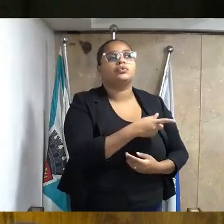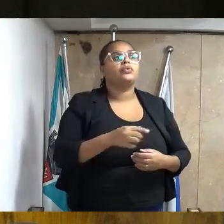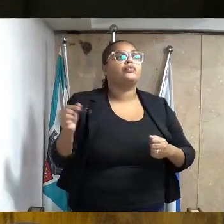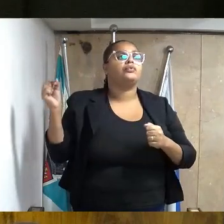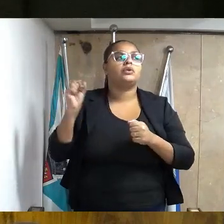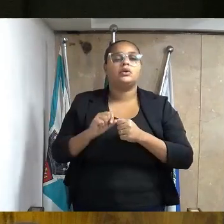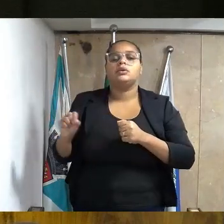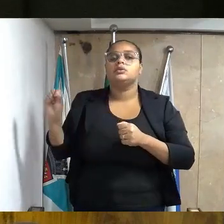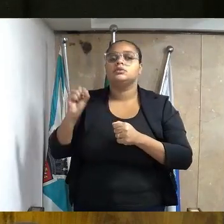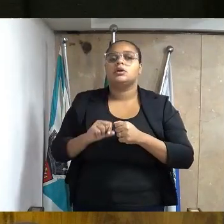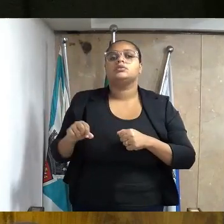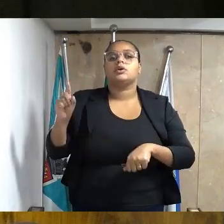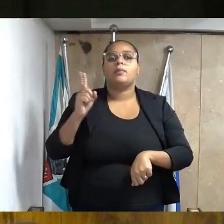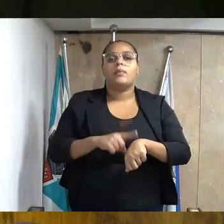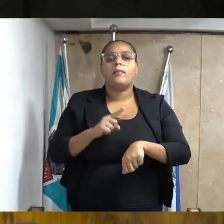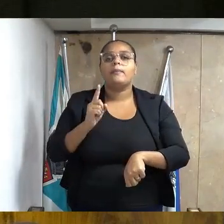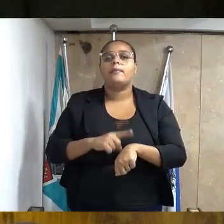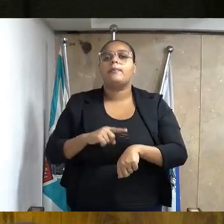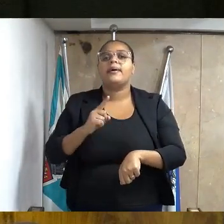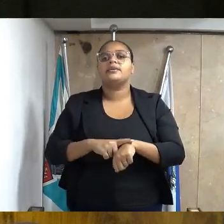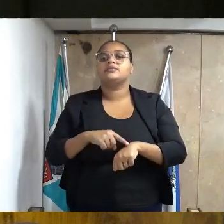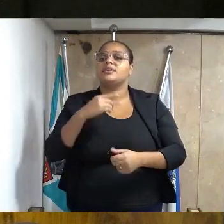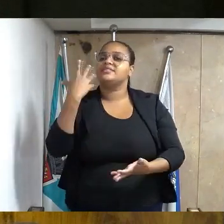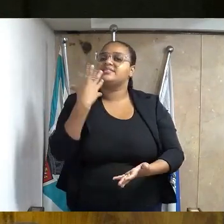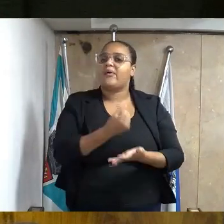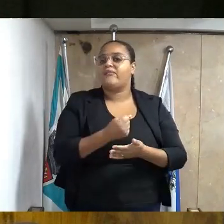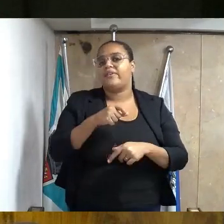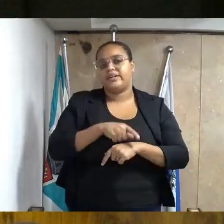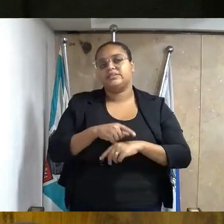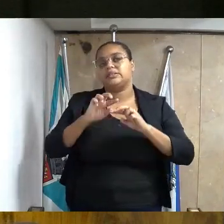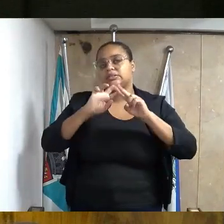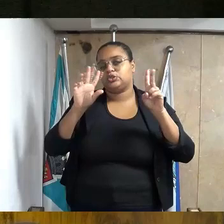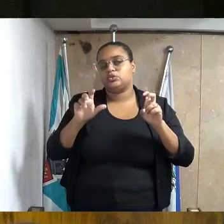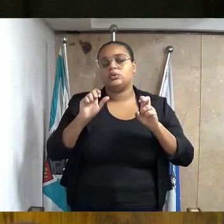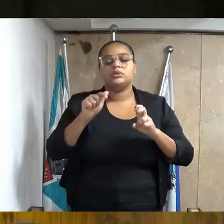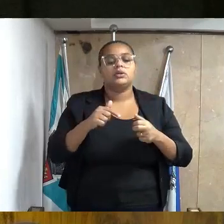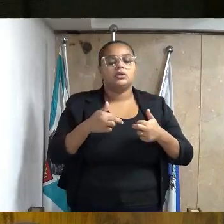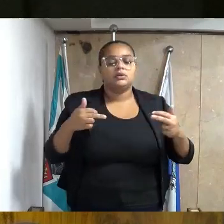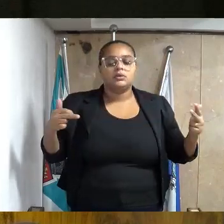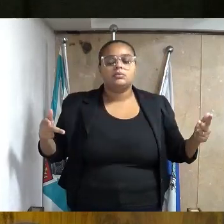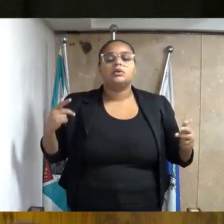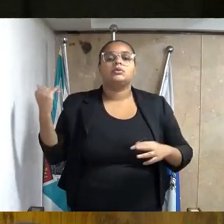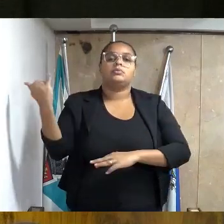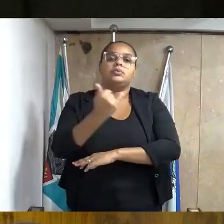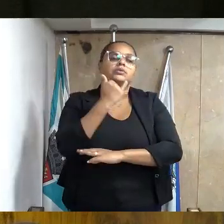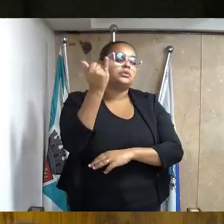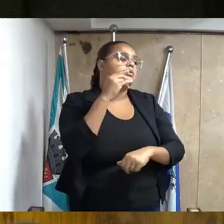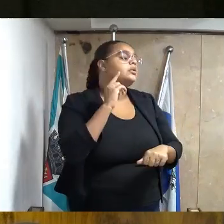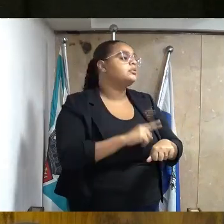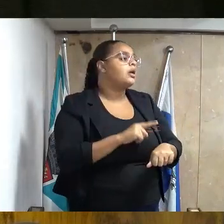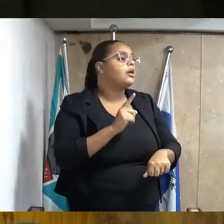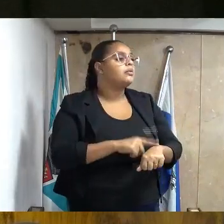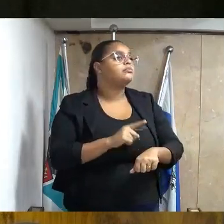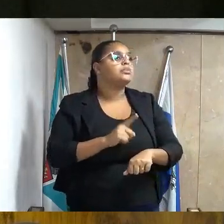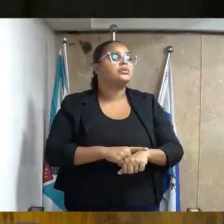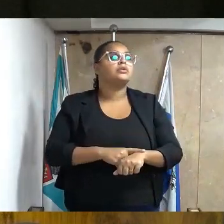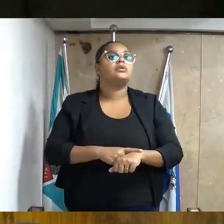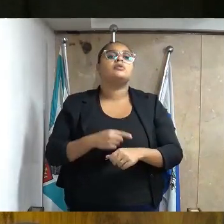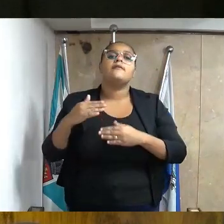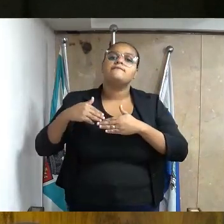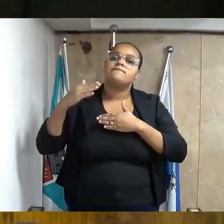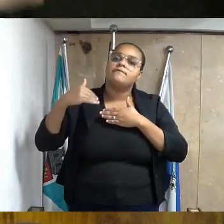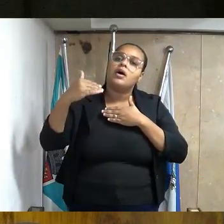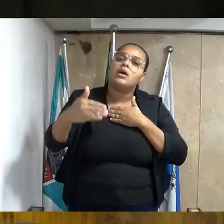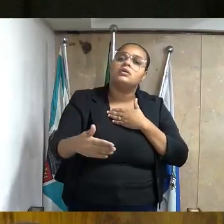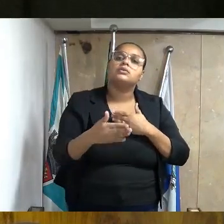fizéssemos aqui nesse momento esse registro, haja vista que é uma comunidade que há muito tempo ela vem,